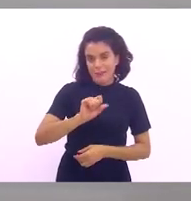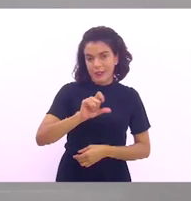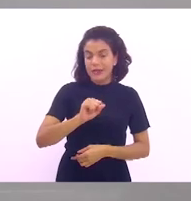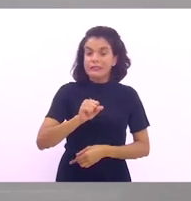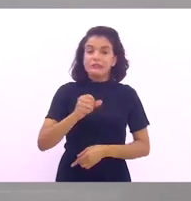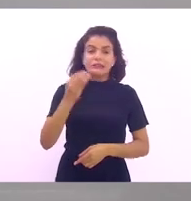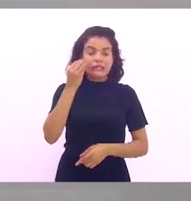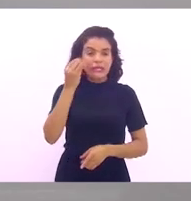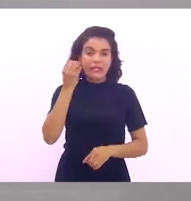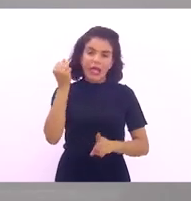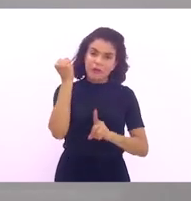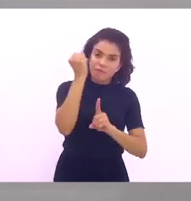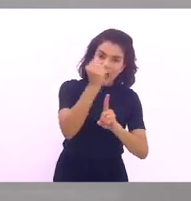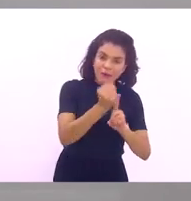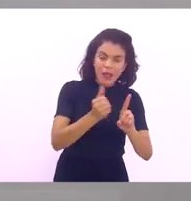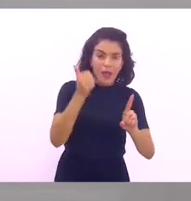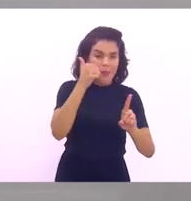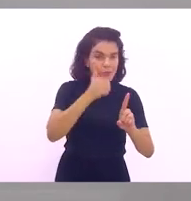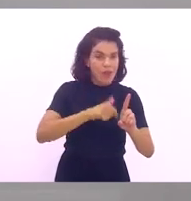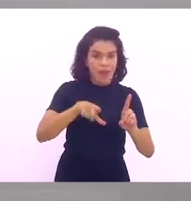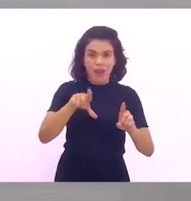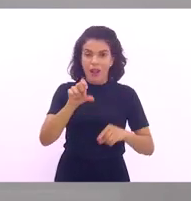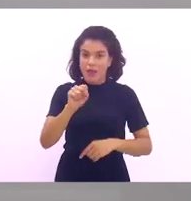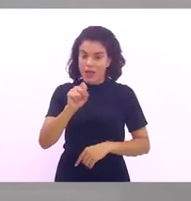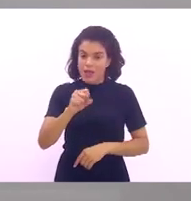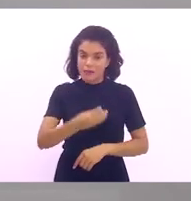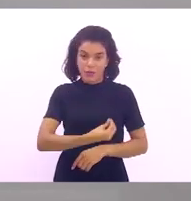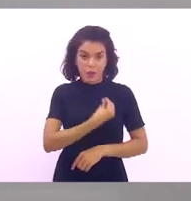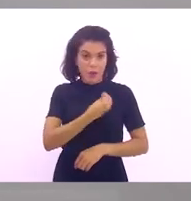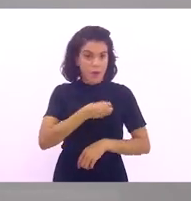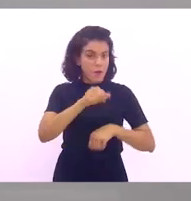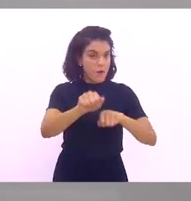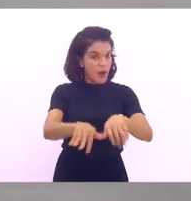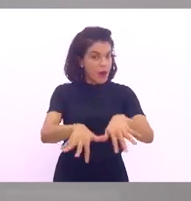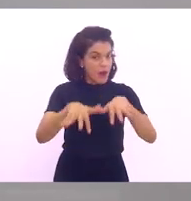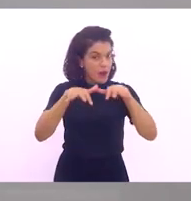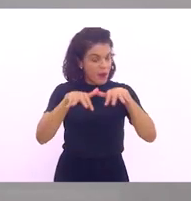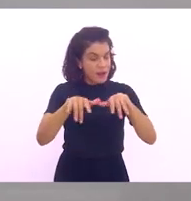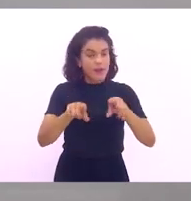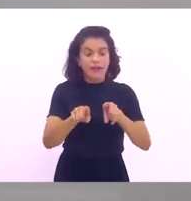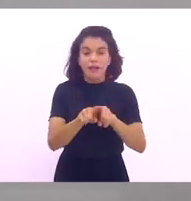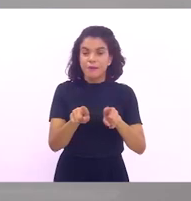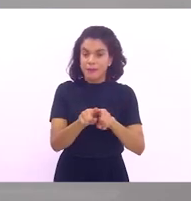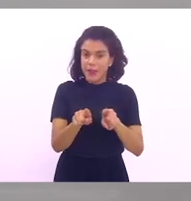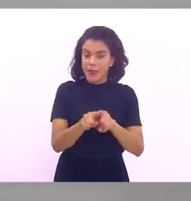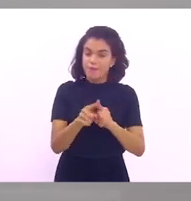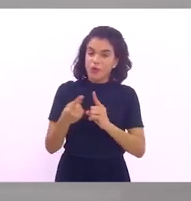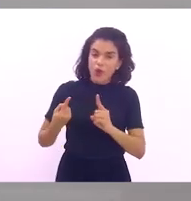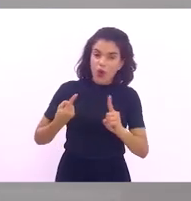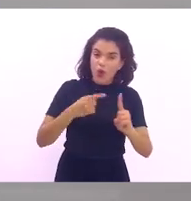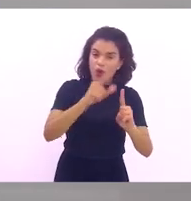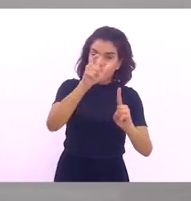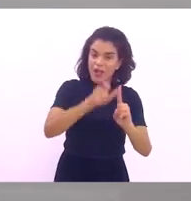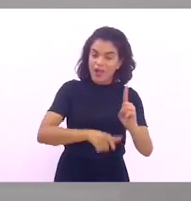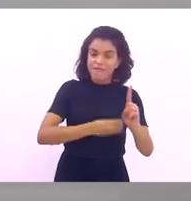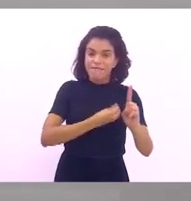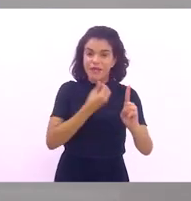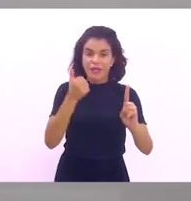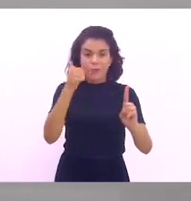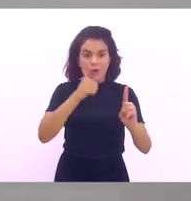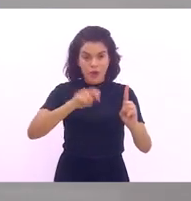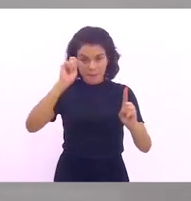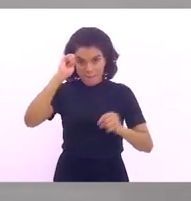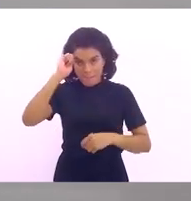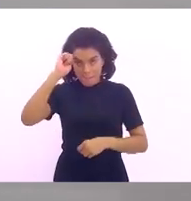a vida das nossas mulheres lésbicas que estão no Parlamento também e atentado também contra a vida das mulheres das mulheres